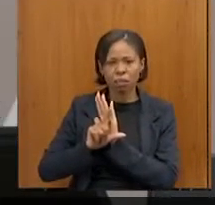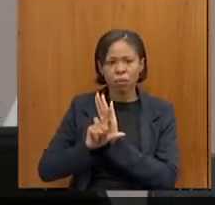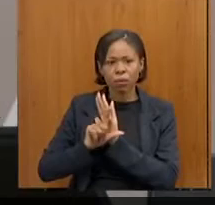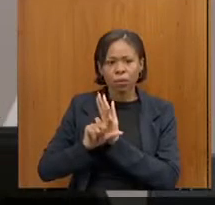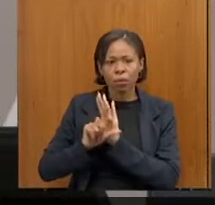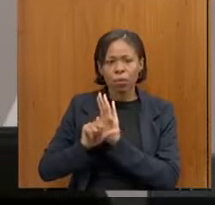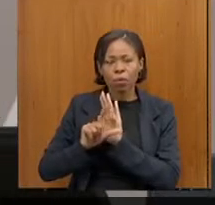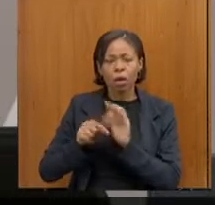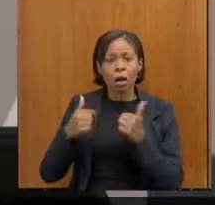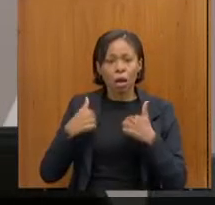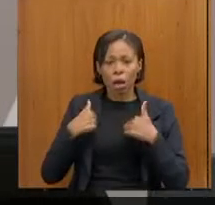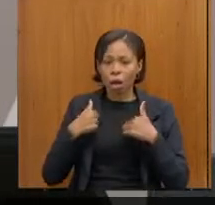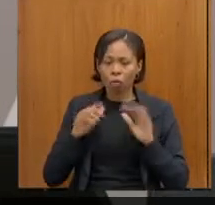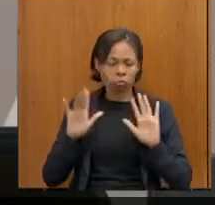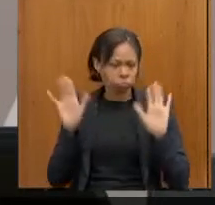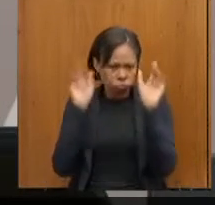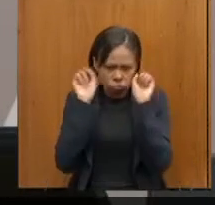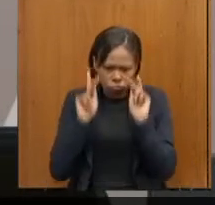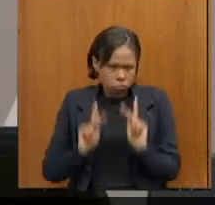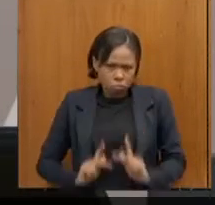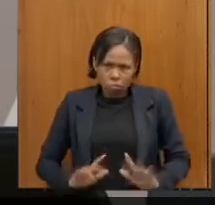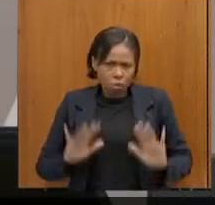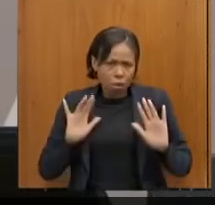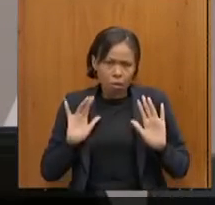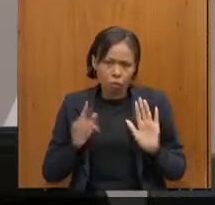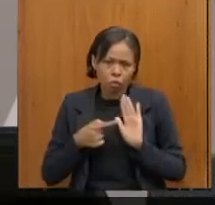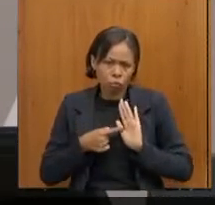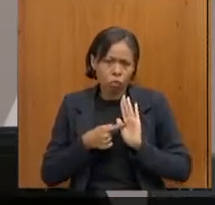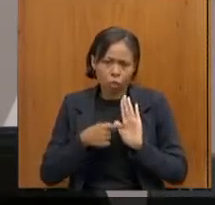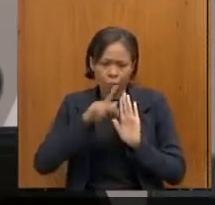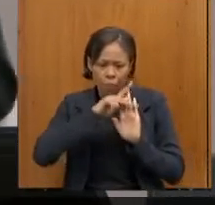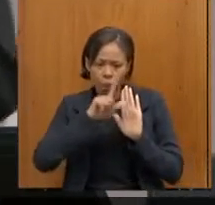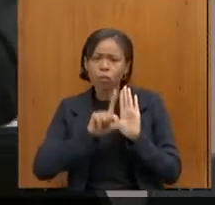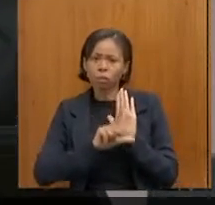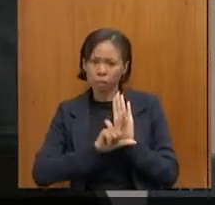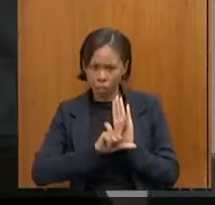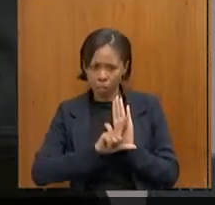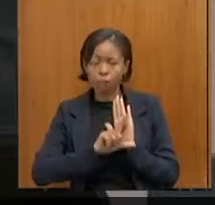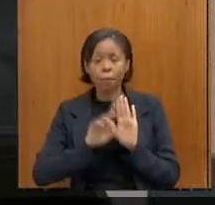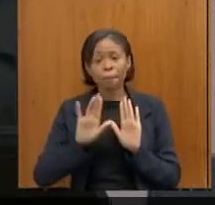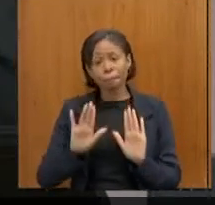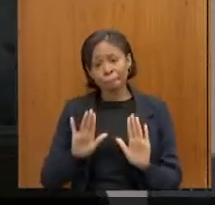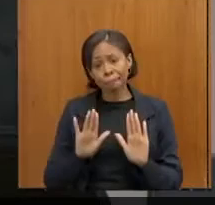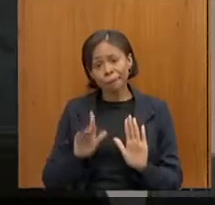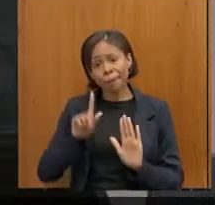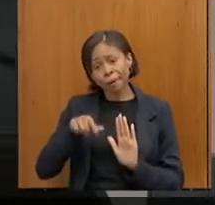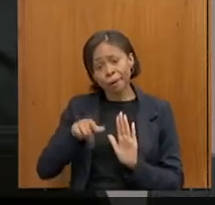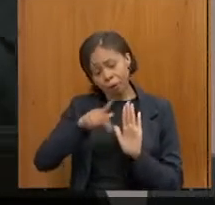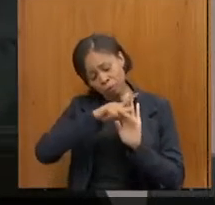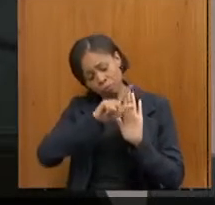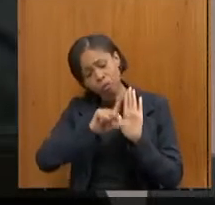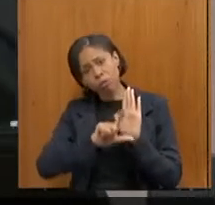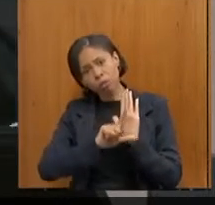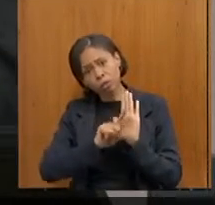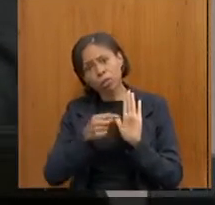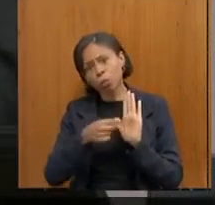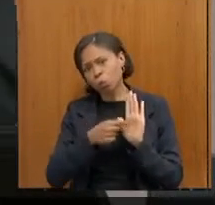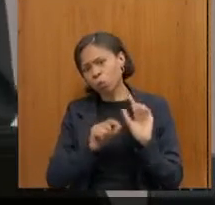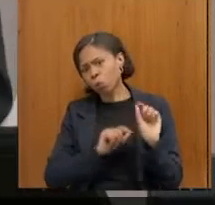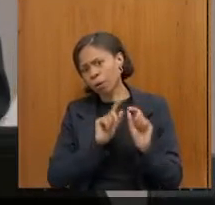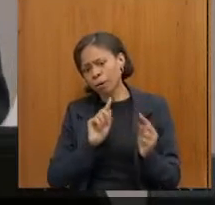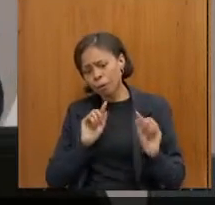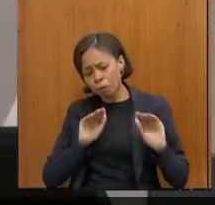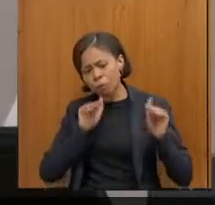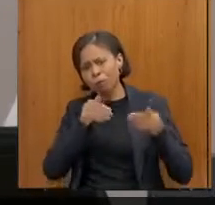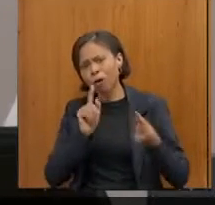é para Simone gozo em fazer apresentar para te ajudei mais um projeto que tem um forno tem um